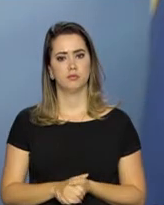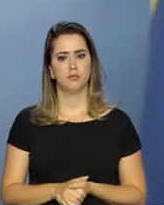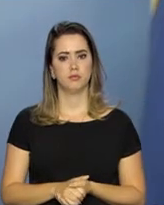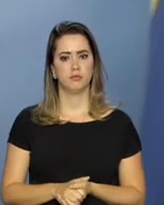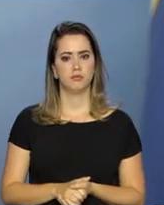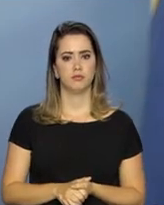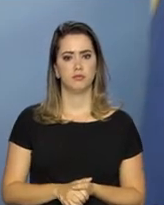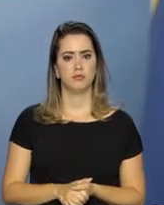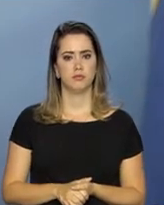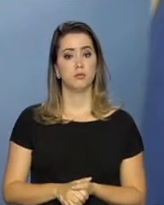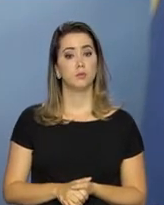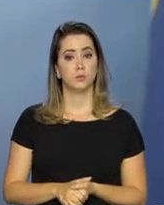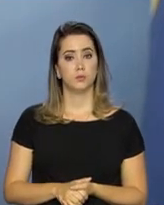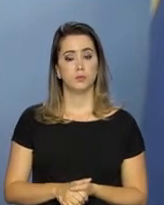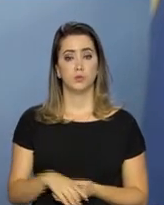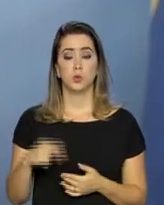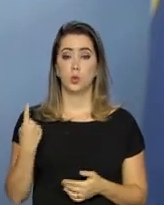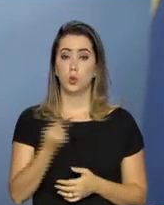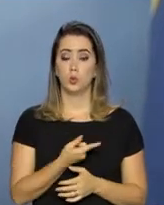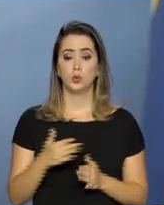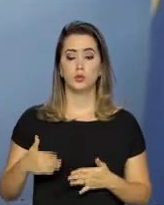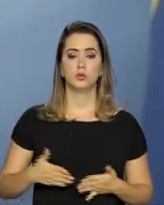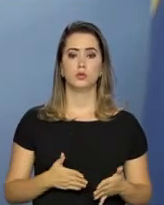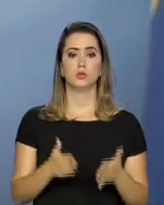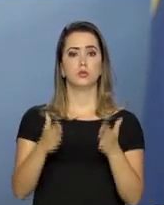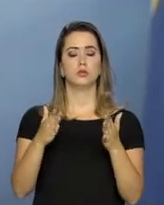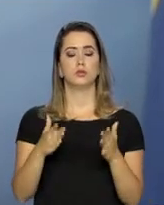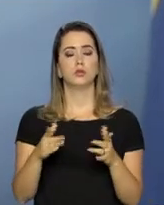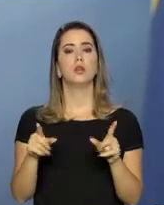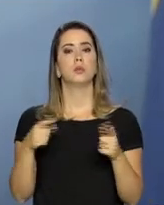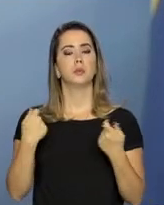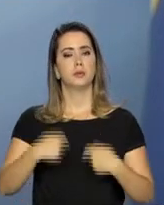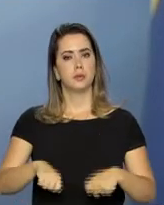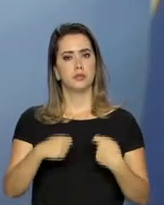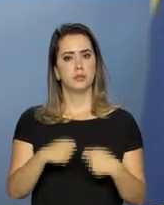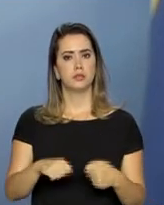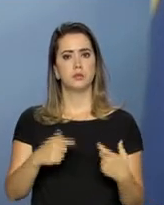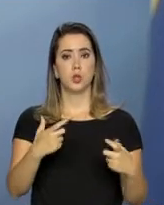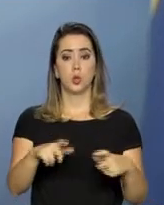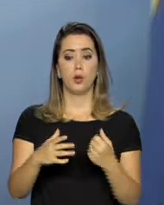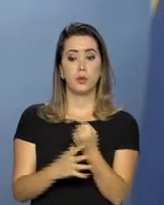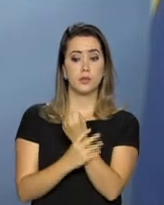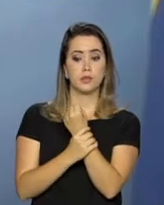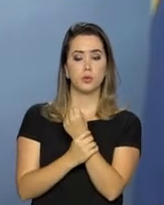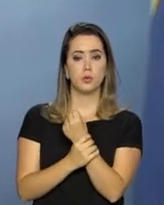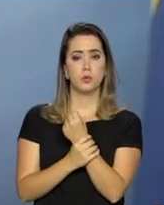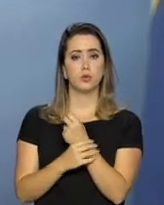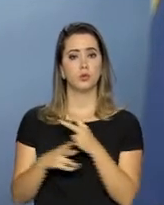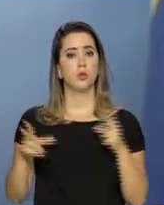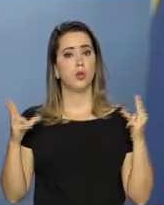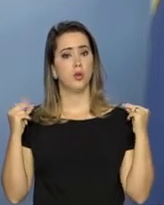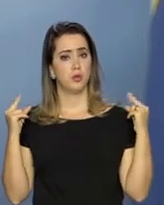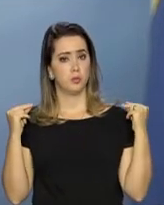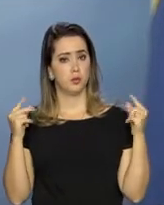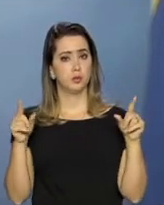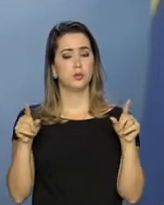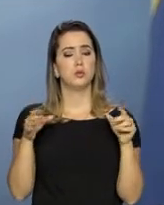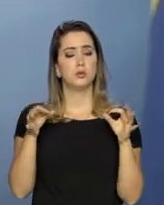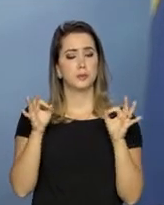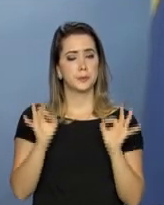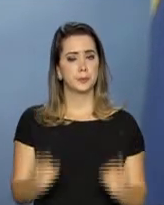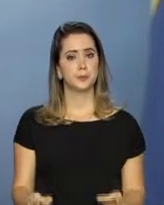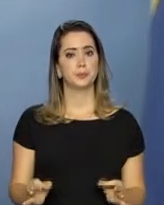organizado nossas estradas deve ser rota segura para motoristas